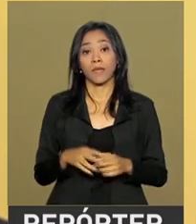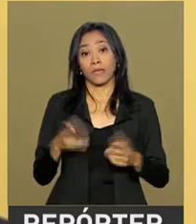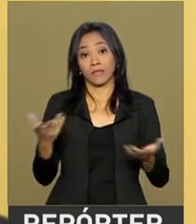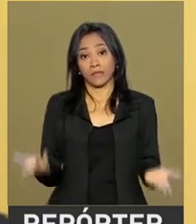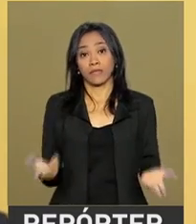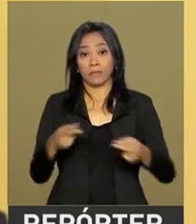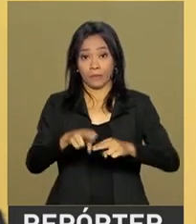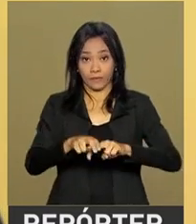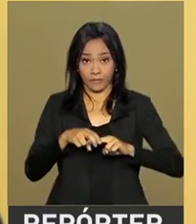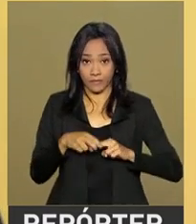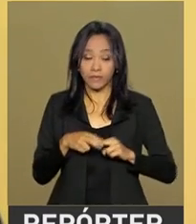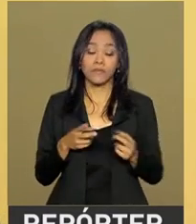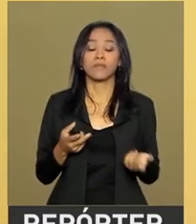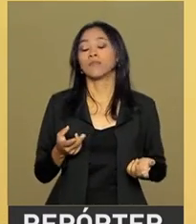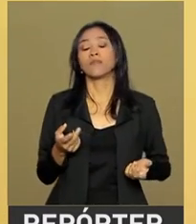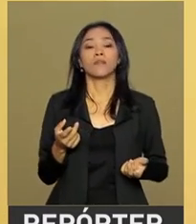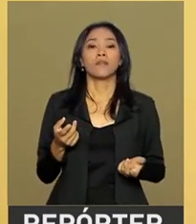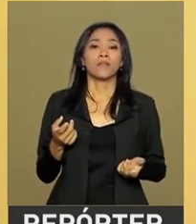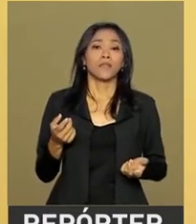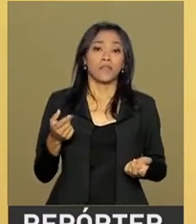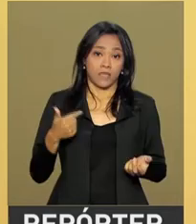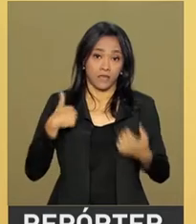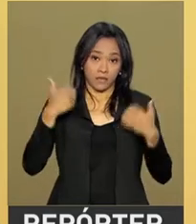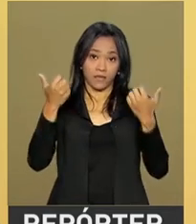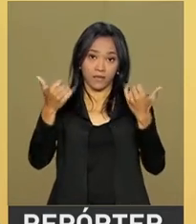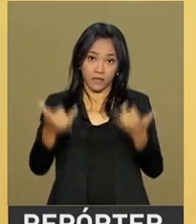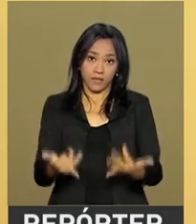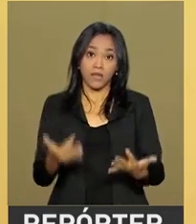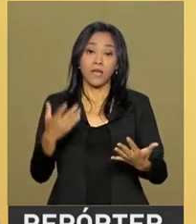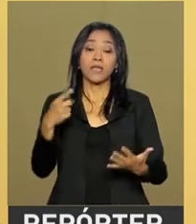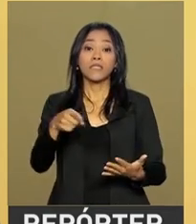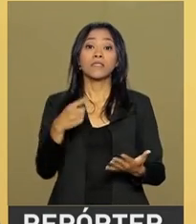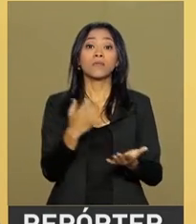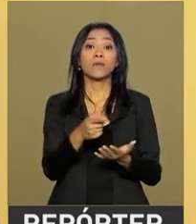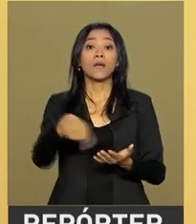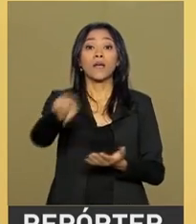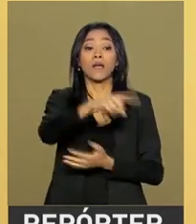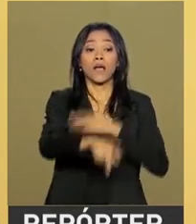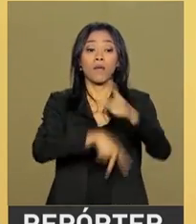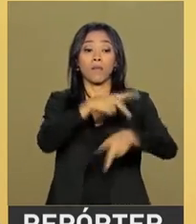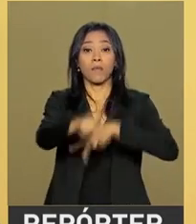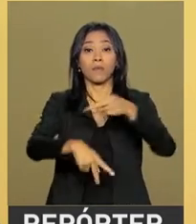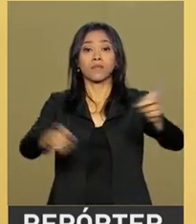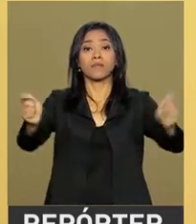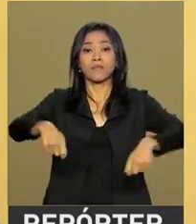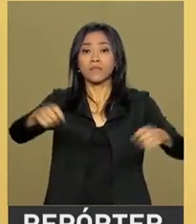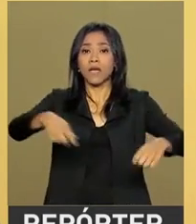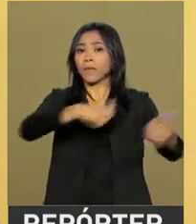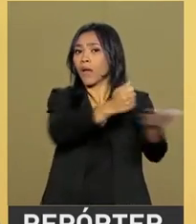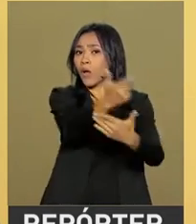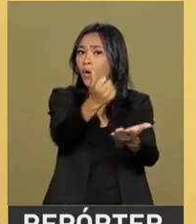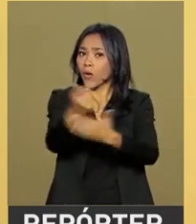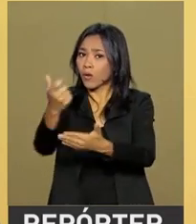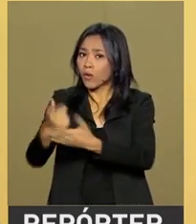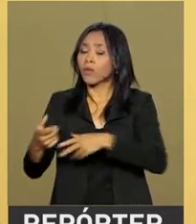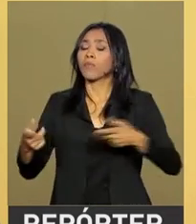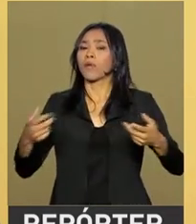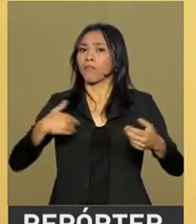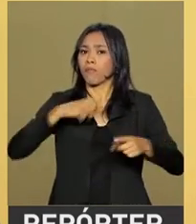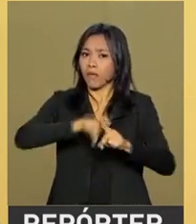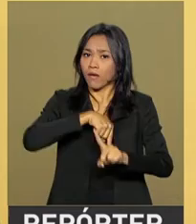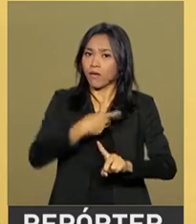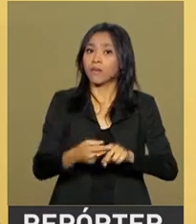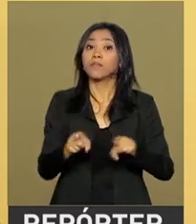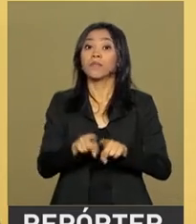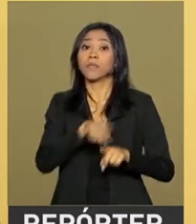Portanto, isso aumenta, de fato, a capacidade da população de consumir, aumenta o padrão de renda do povo.